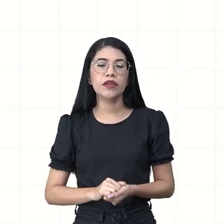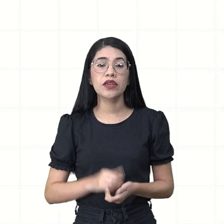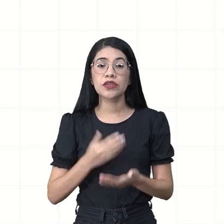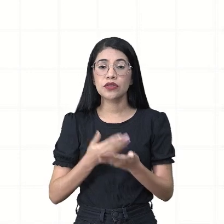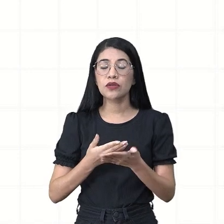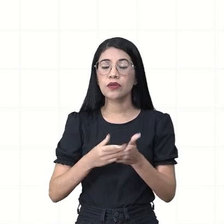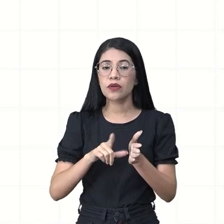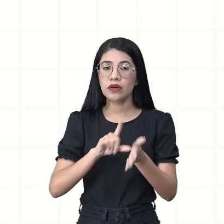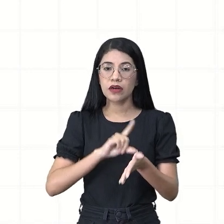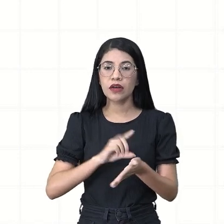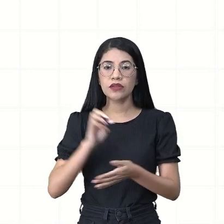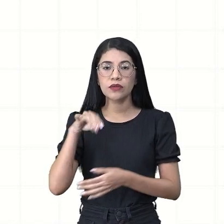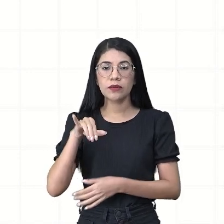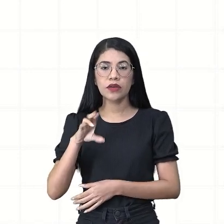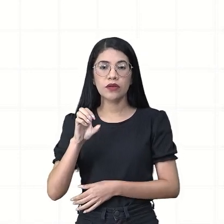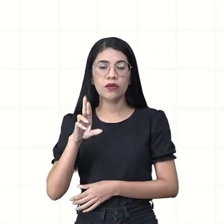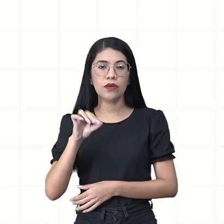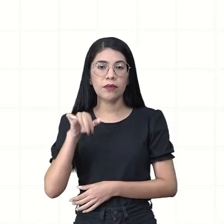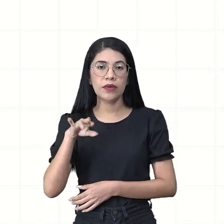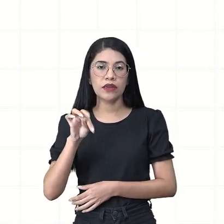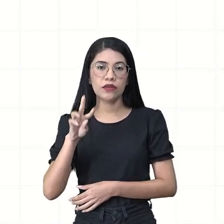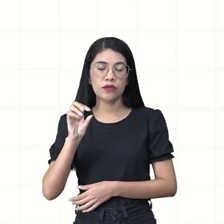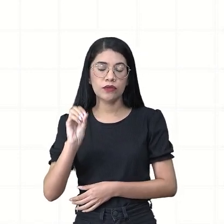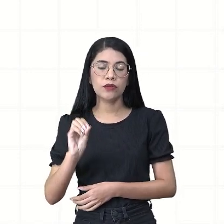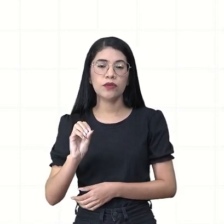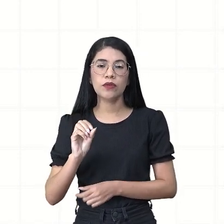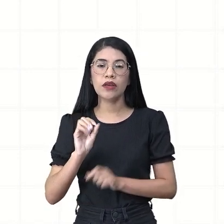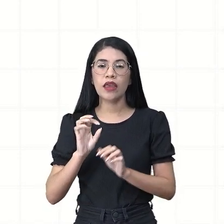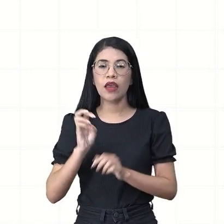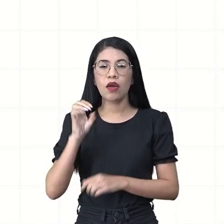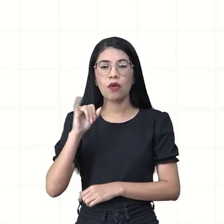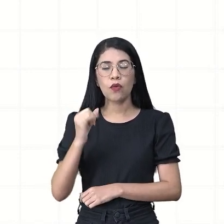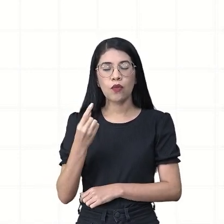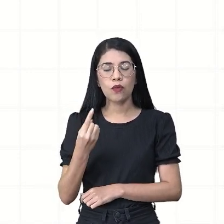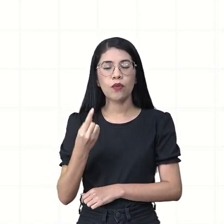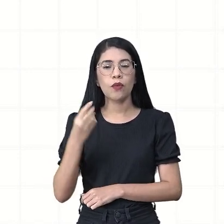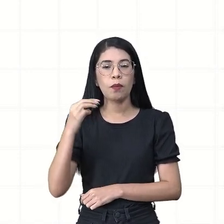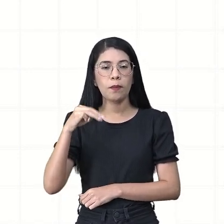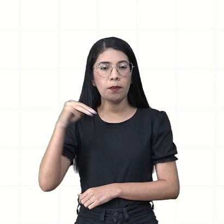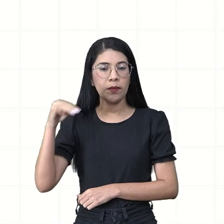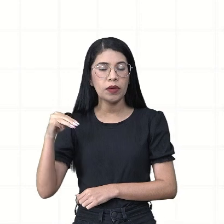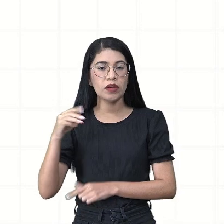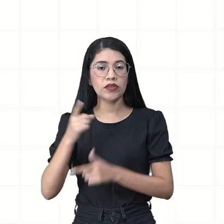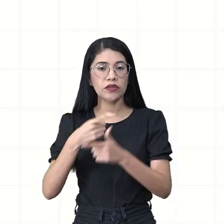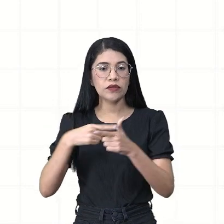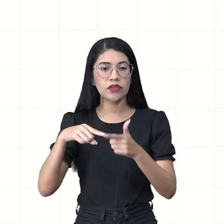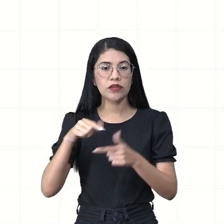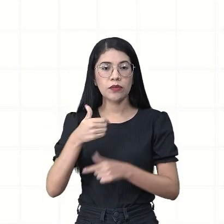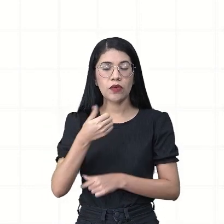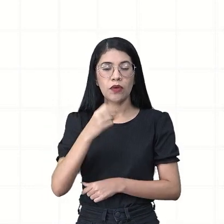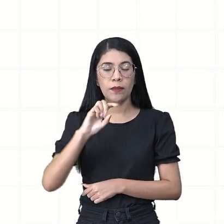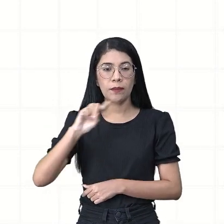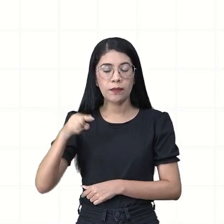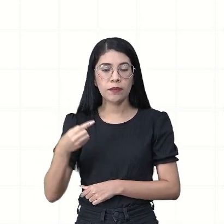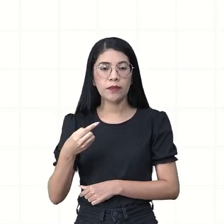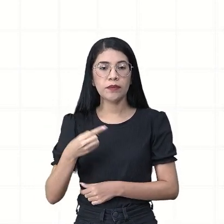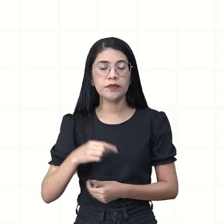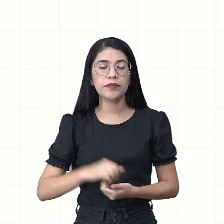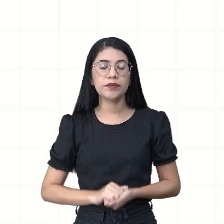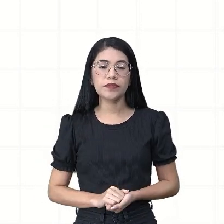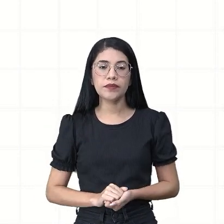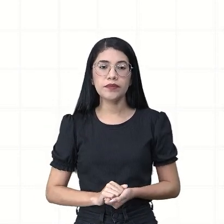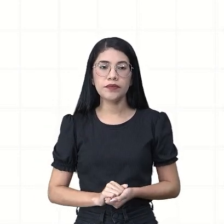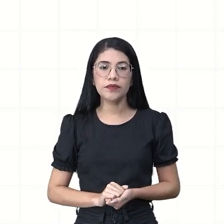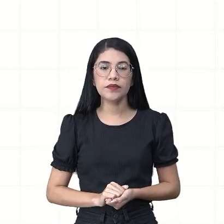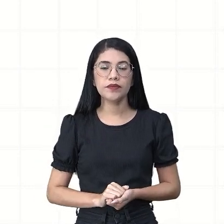o micrômetro é 1 milímetro dividido por 1000, lembram? Que o micrômetro é 1